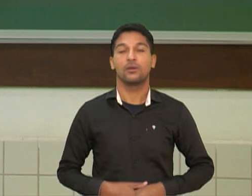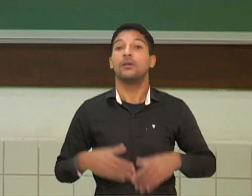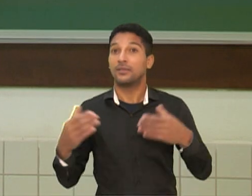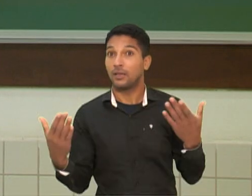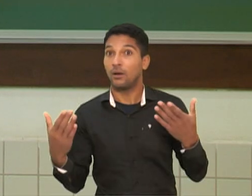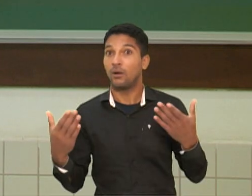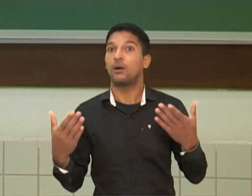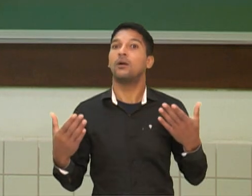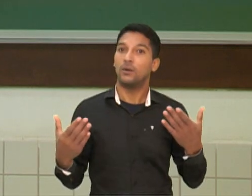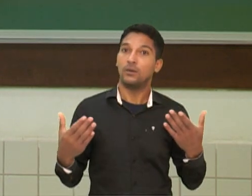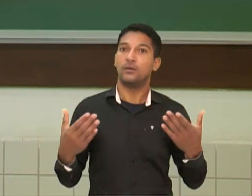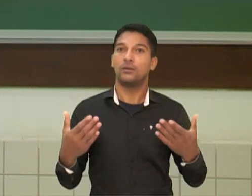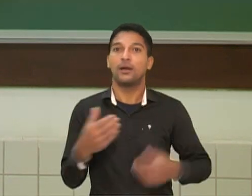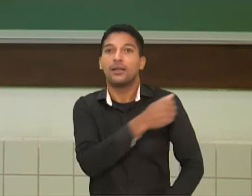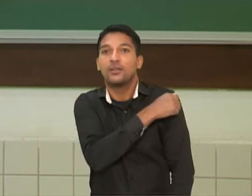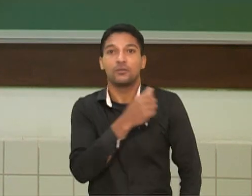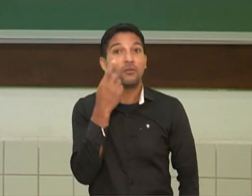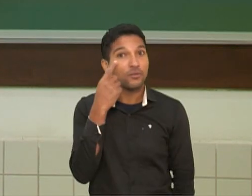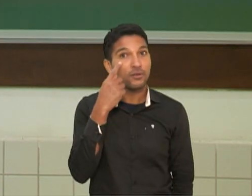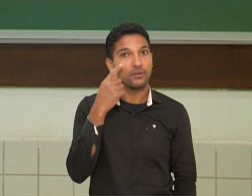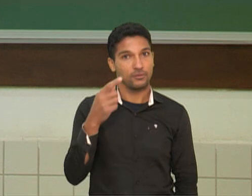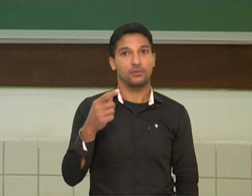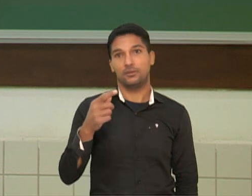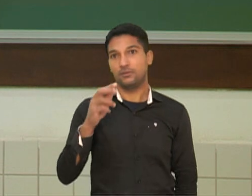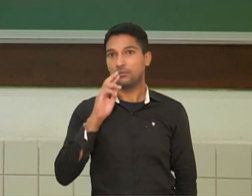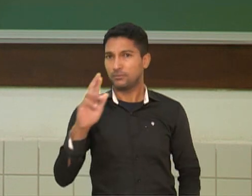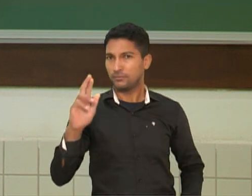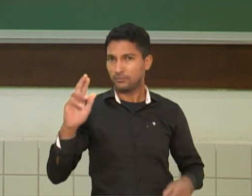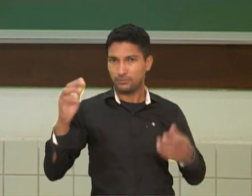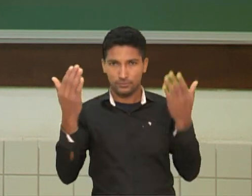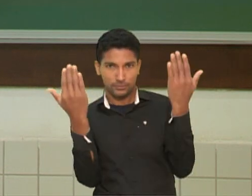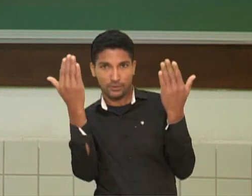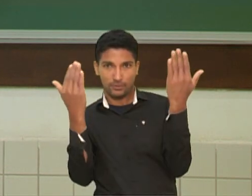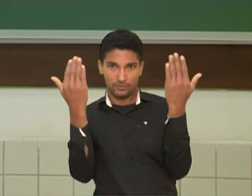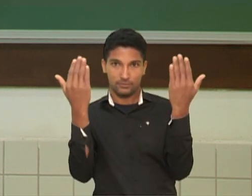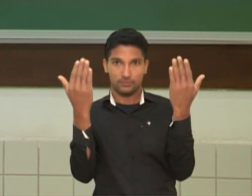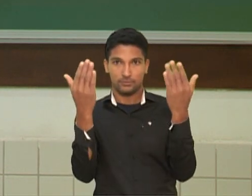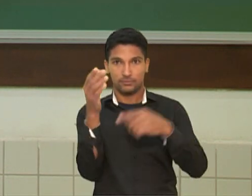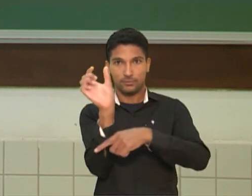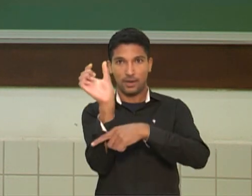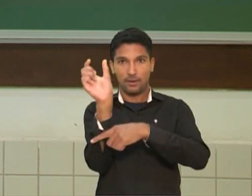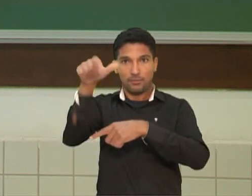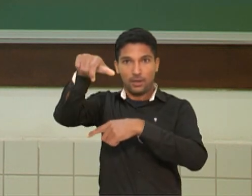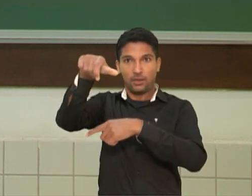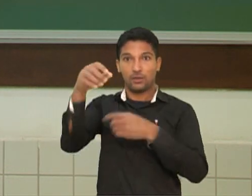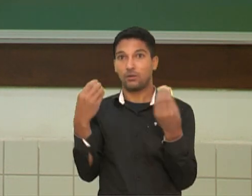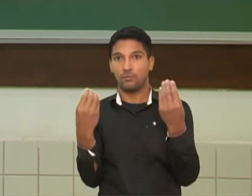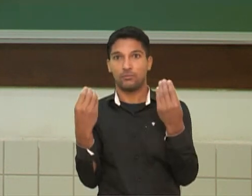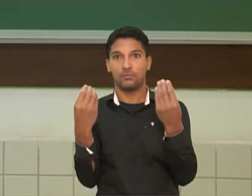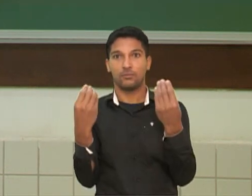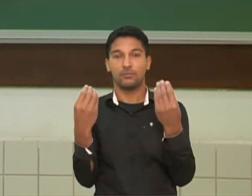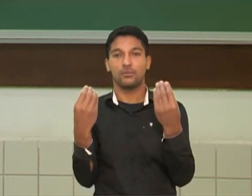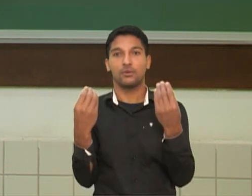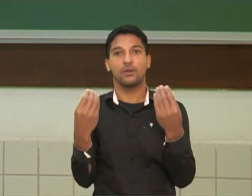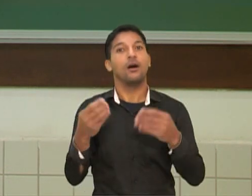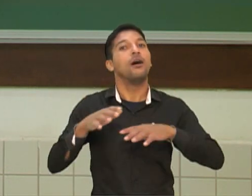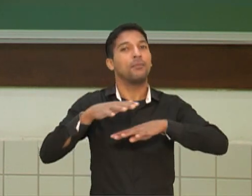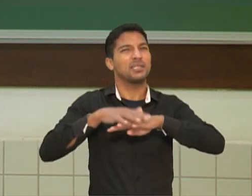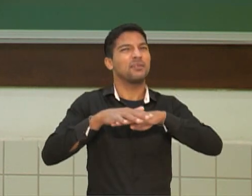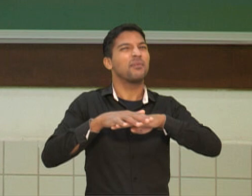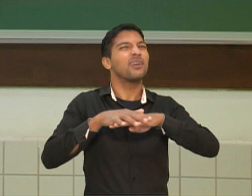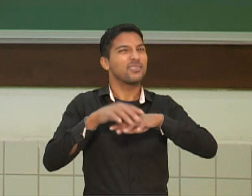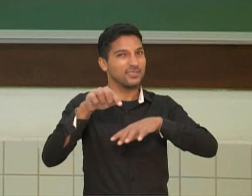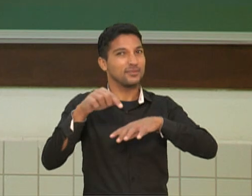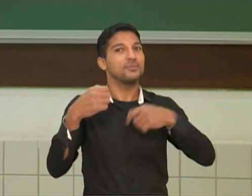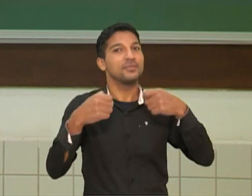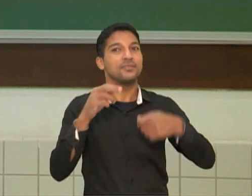Então, turminha, vamos verificar se você fez essa análise. Eu acho legal esse tipo de exercício, porque às vezes a gente pensa assim, é matemática. Matemática tem que ter